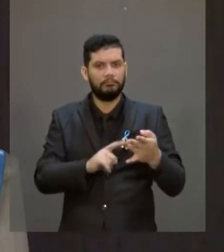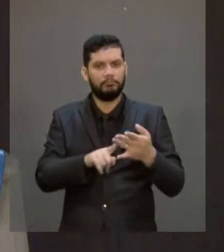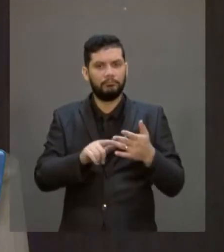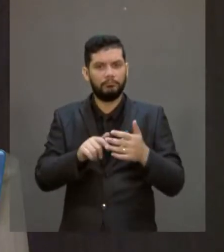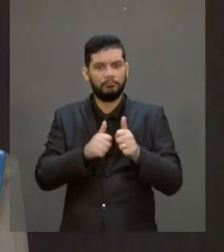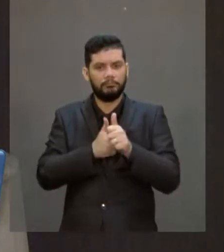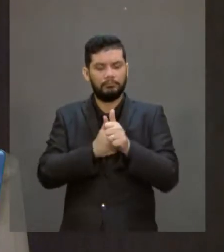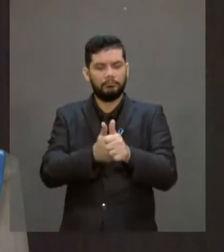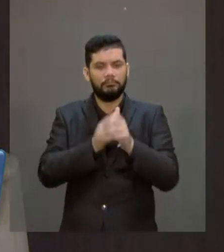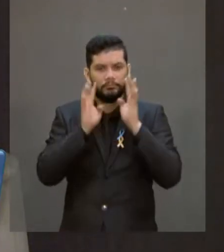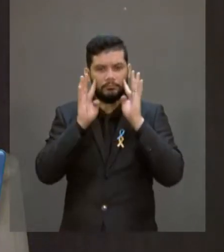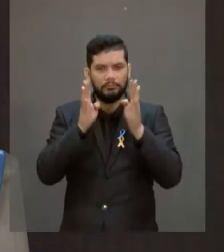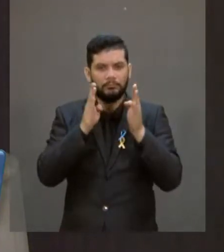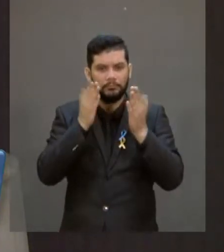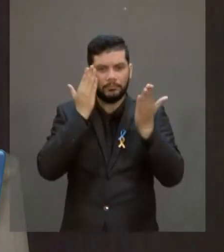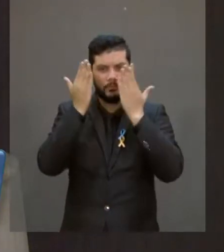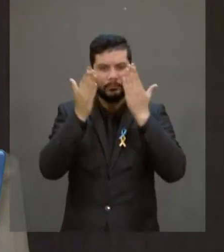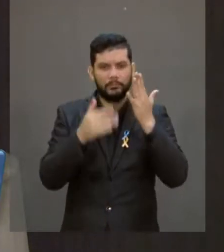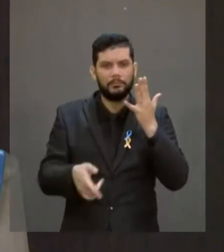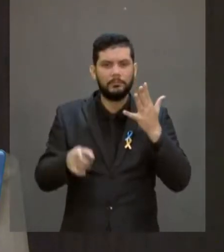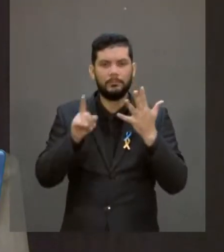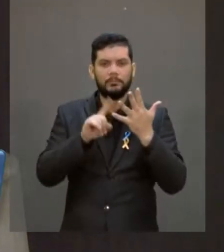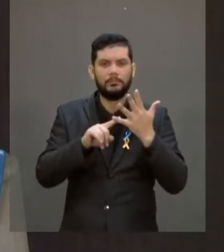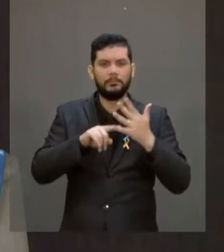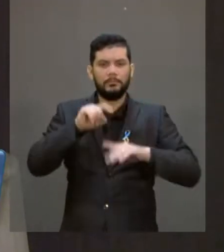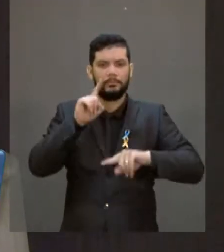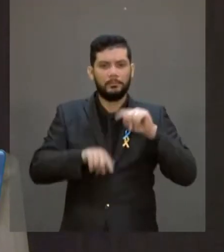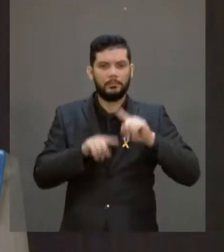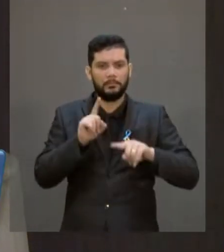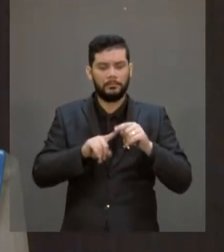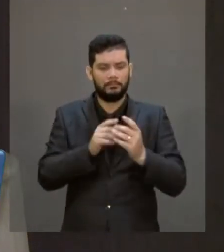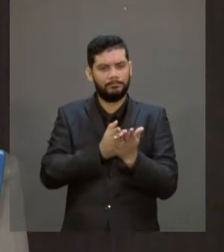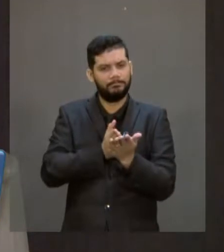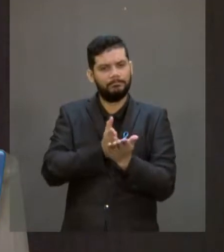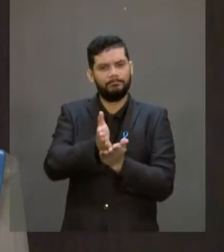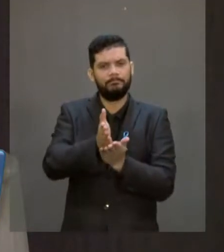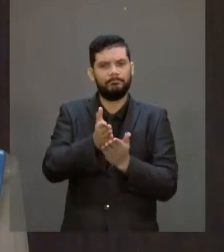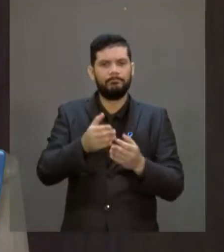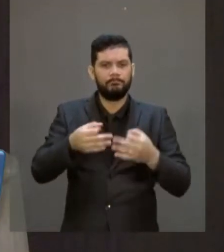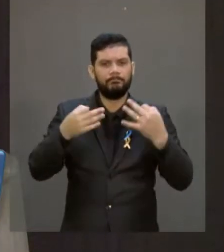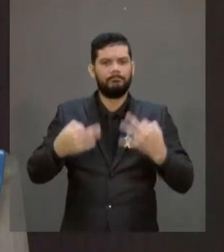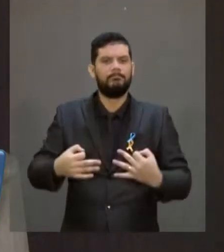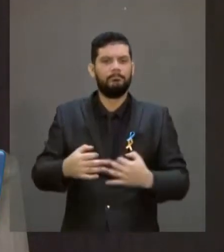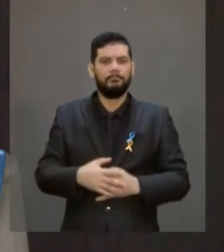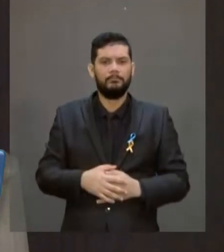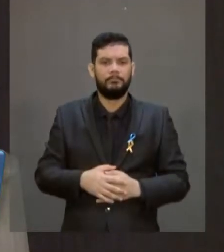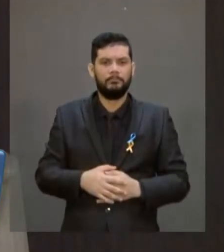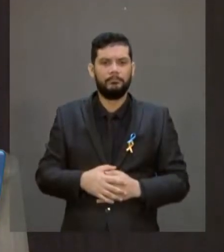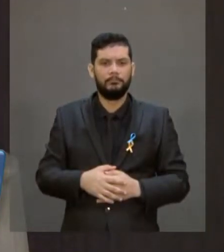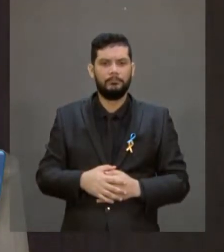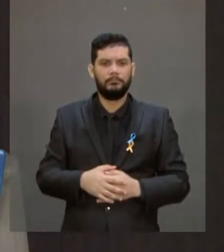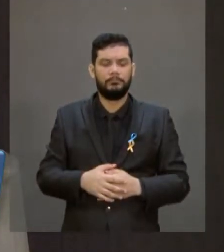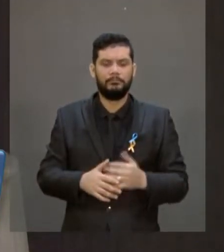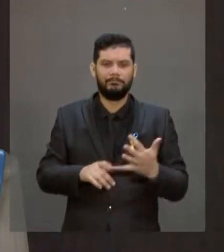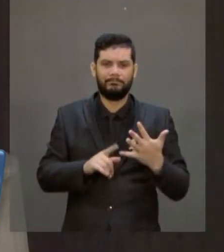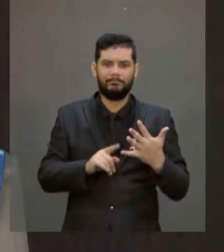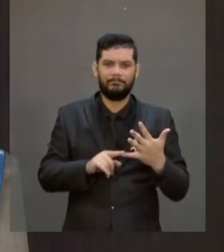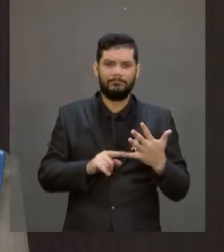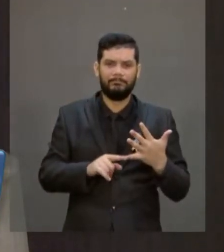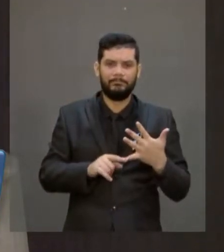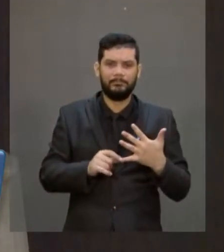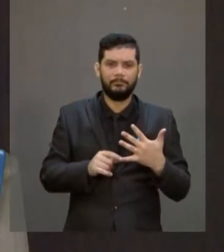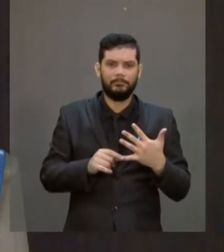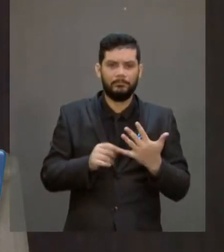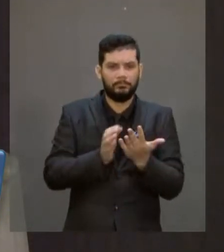assistência, saúde mental, psicossocial, equipamentação e integridade. Nós não podemos abrir mão de nenhum deles. Esse da integridade é para